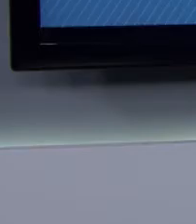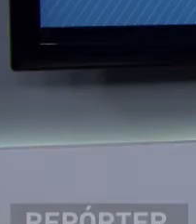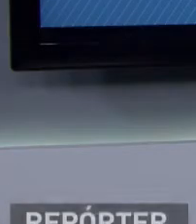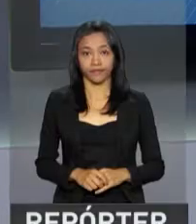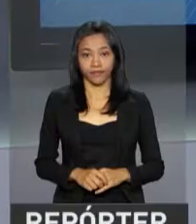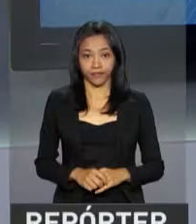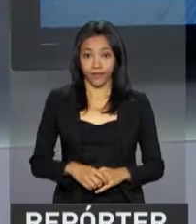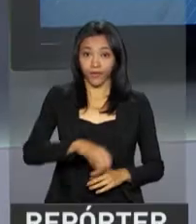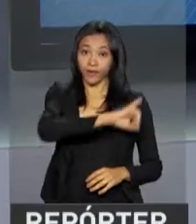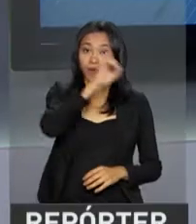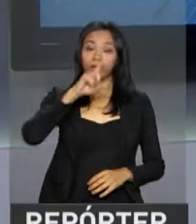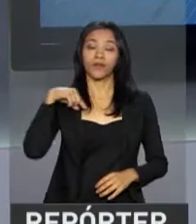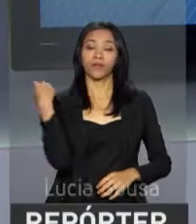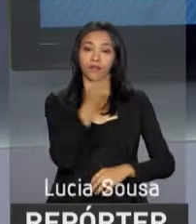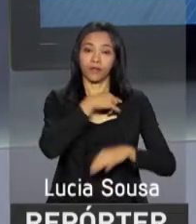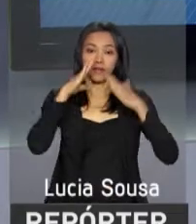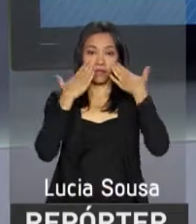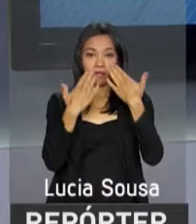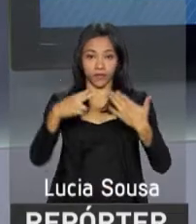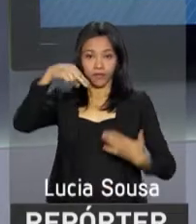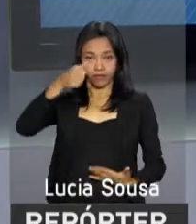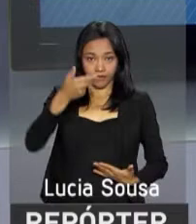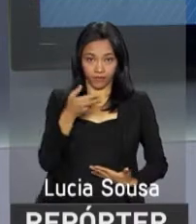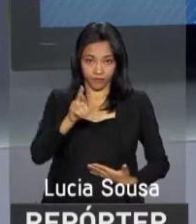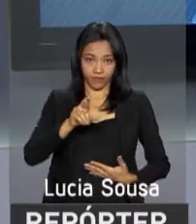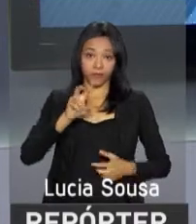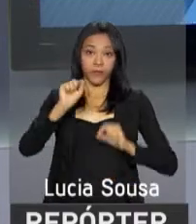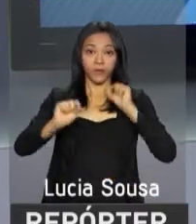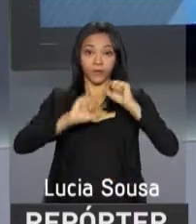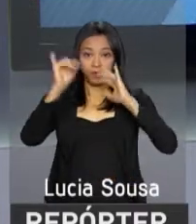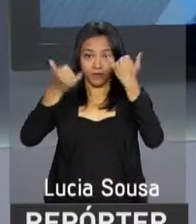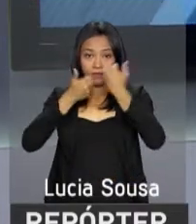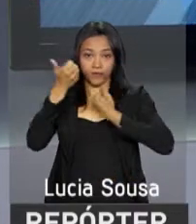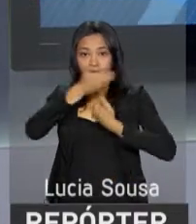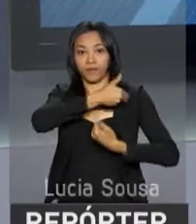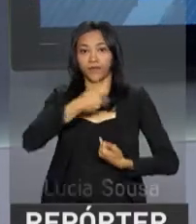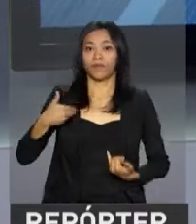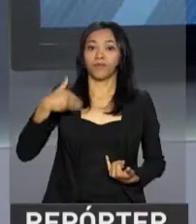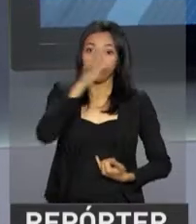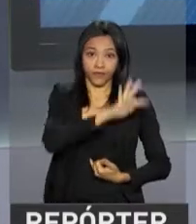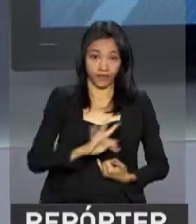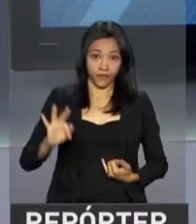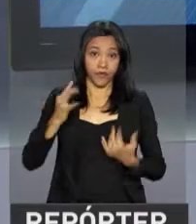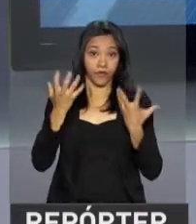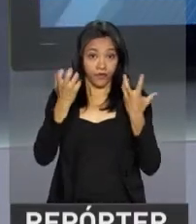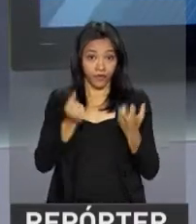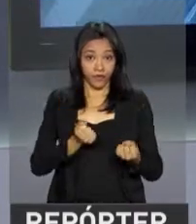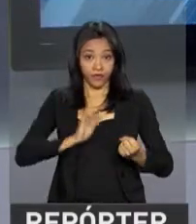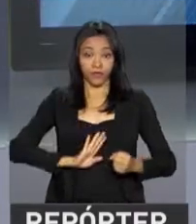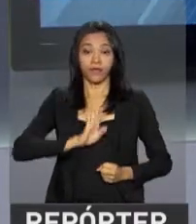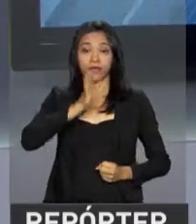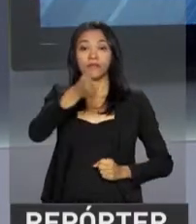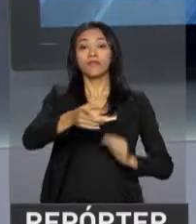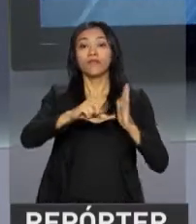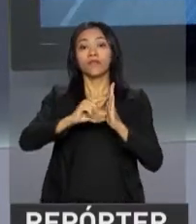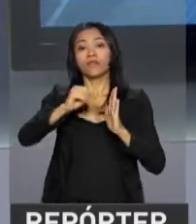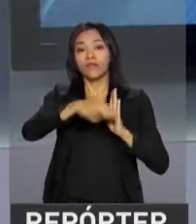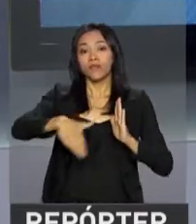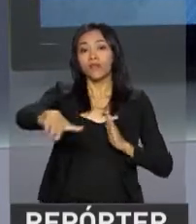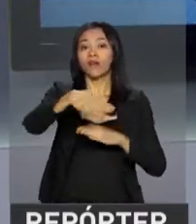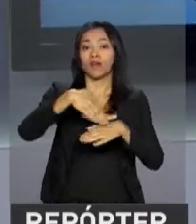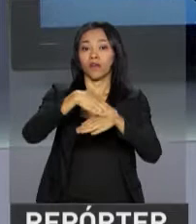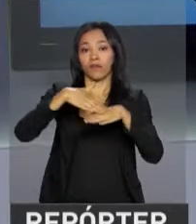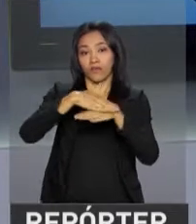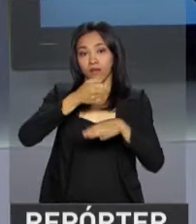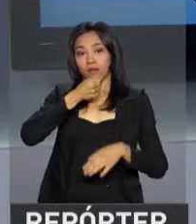olá estamos de volta com o repórter nbr com as notícias do governo federal e nós vamos até o palácio do planalto conversar ao vivo com